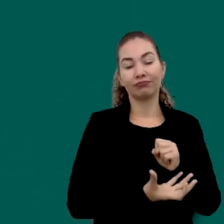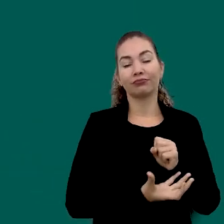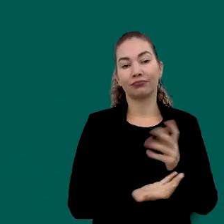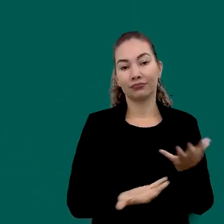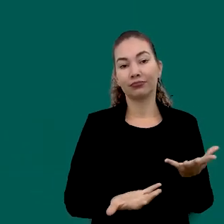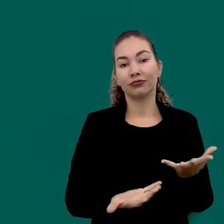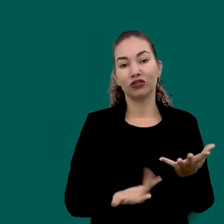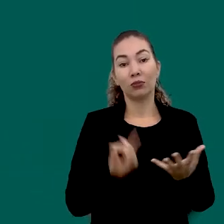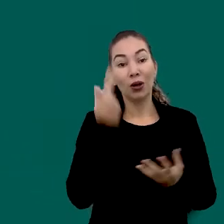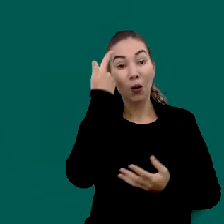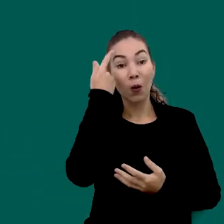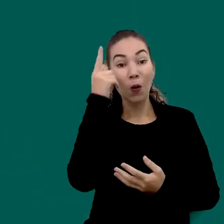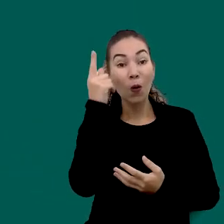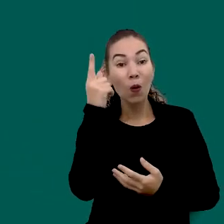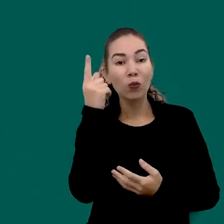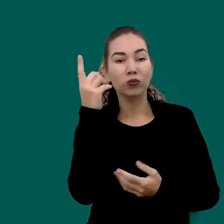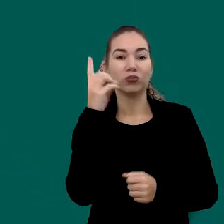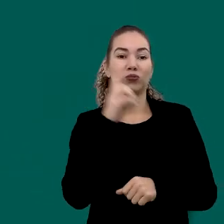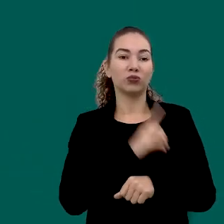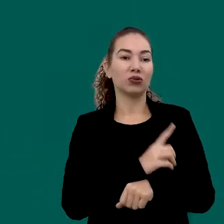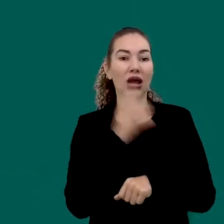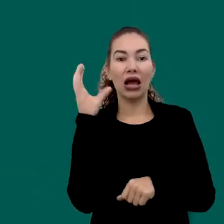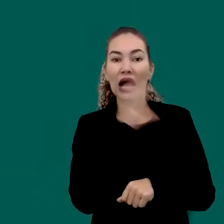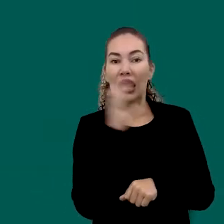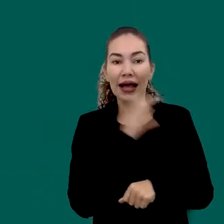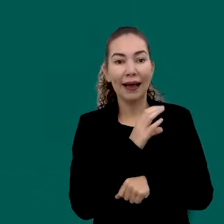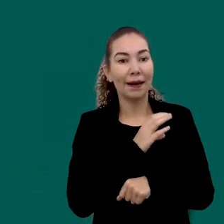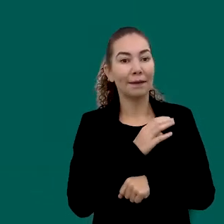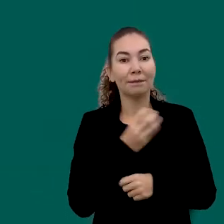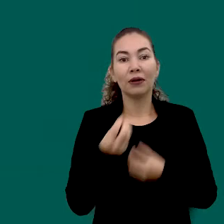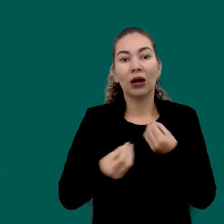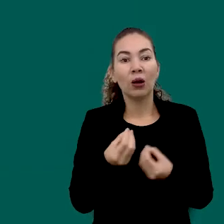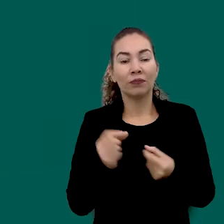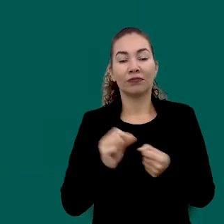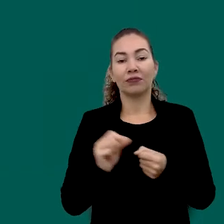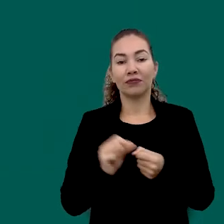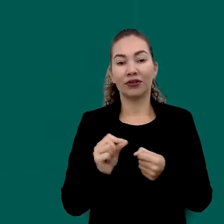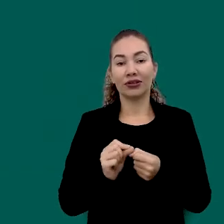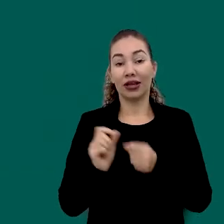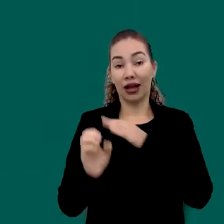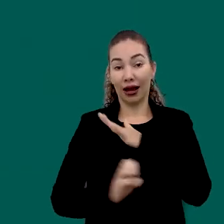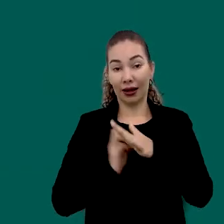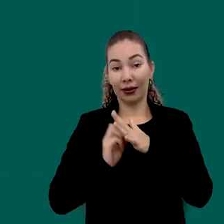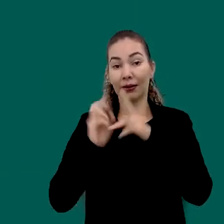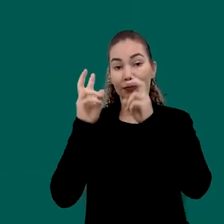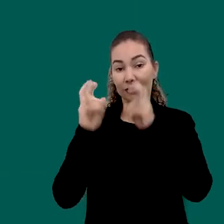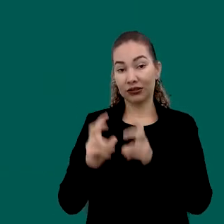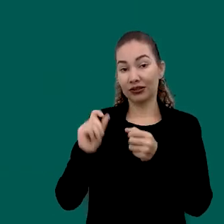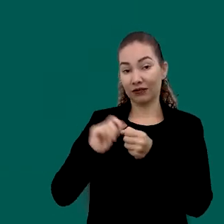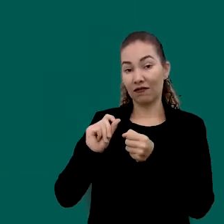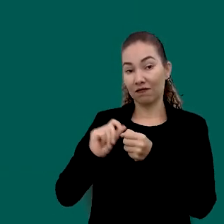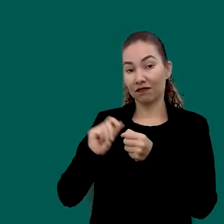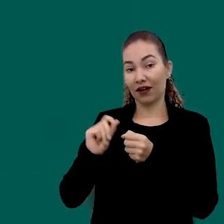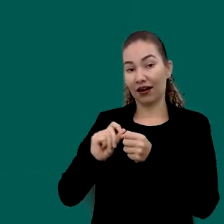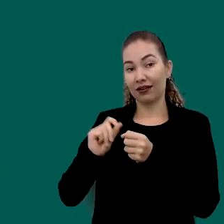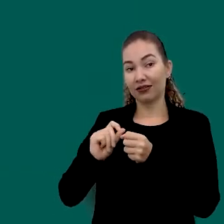um dia. Então, tu começou a acelerar. A gente viu que a empresa, aquela que estava fazendo a questão para nós